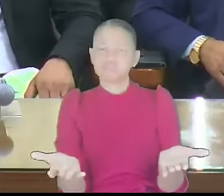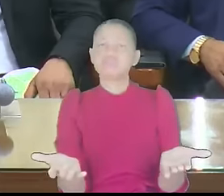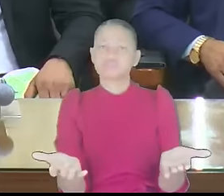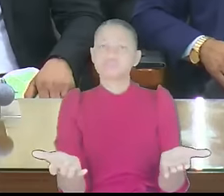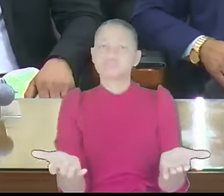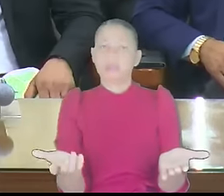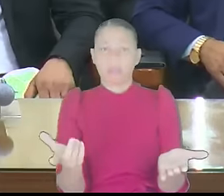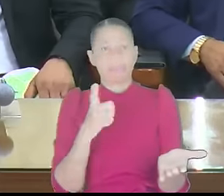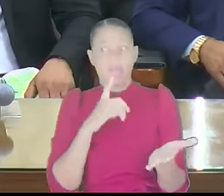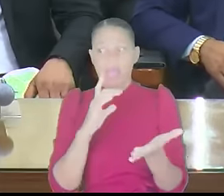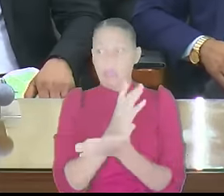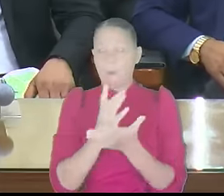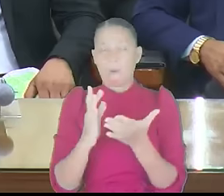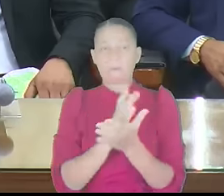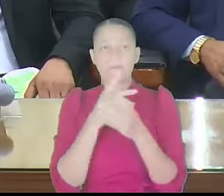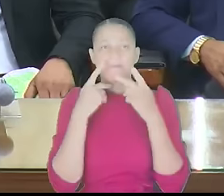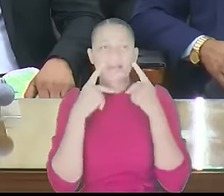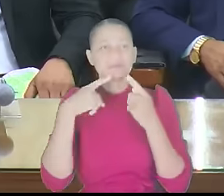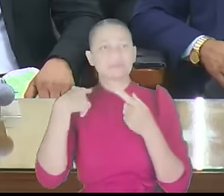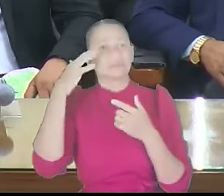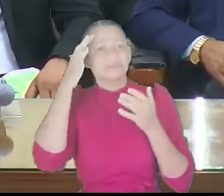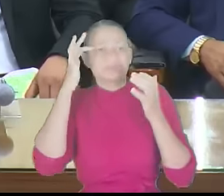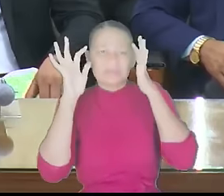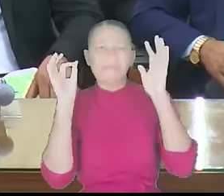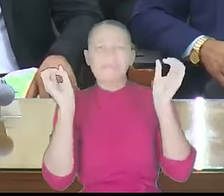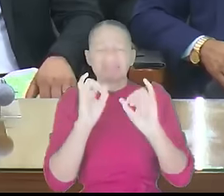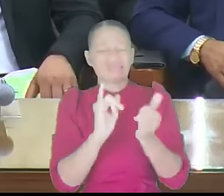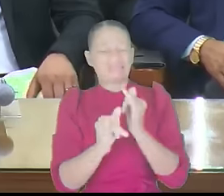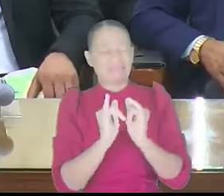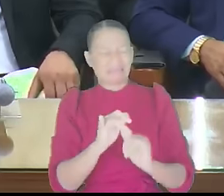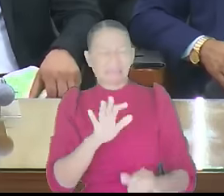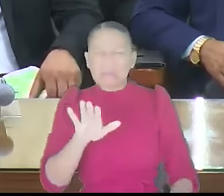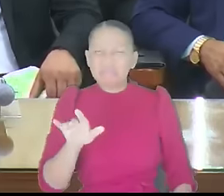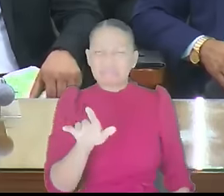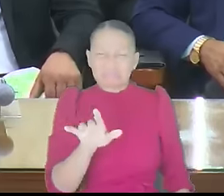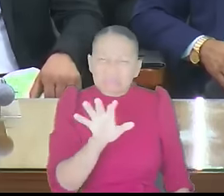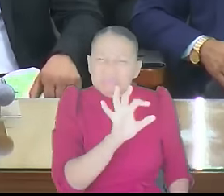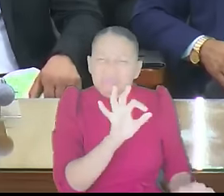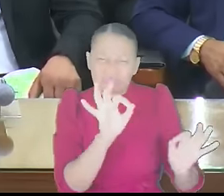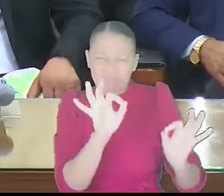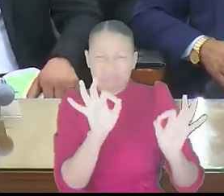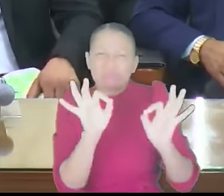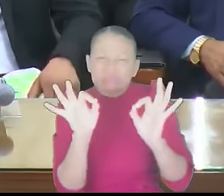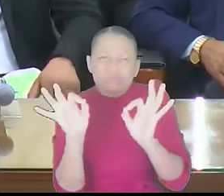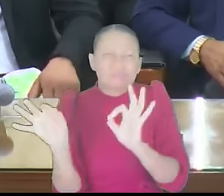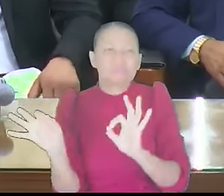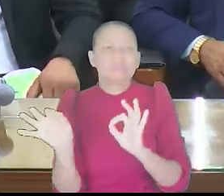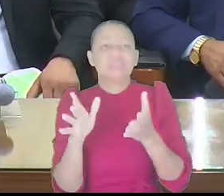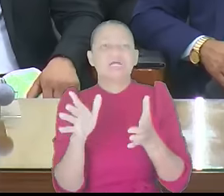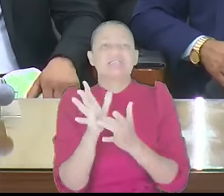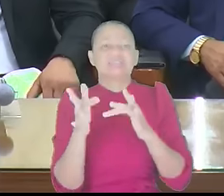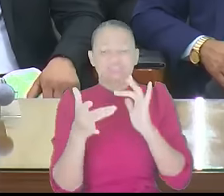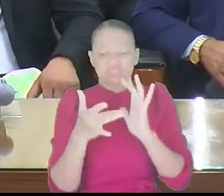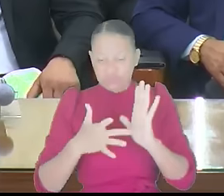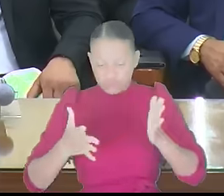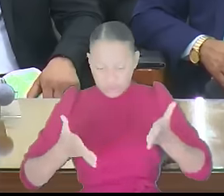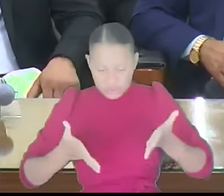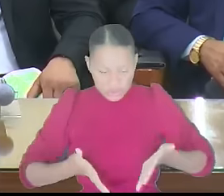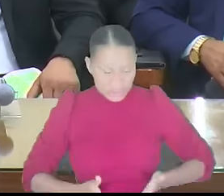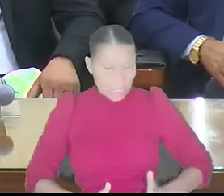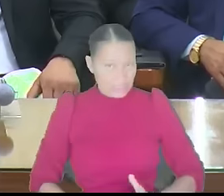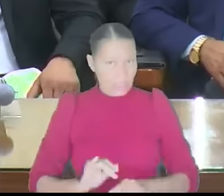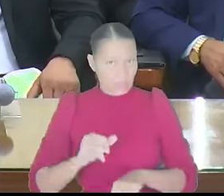Tem pregador que não sabe mais de nada. A gente vê na internet cada doidice. Teve um pregador que disse que Jesus nasceu em